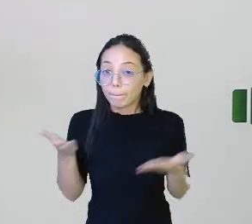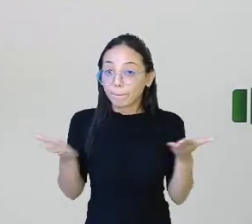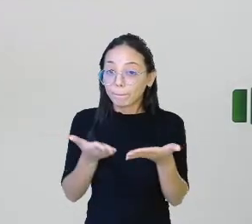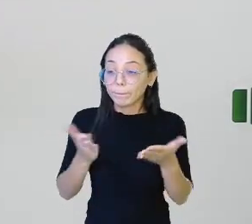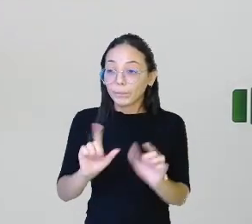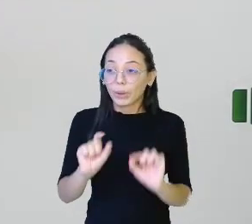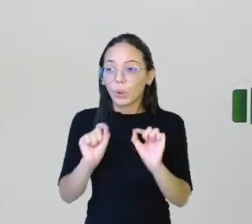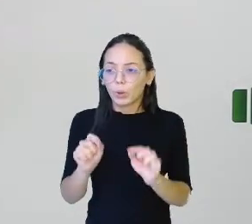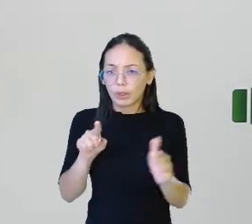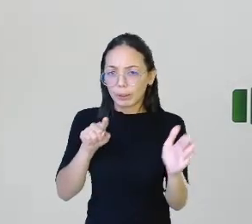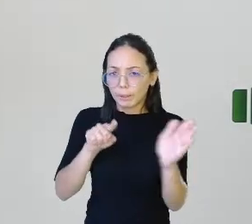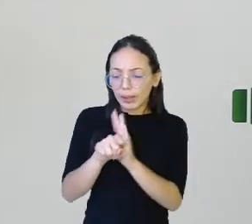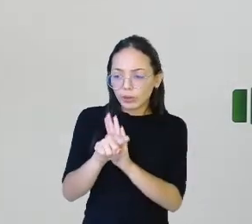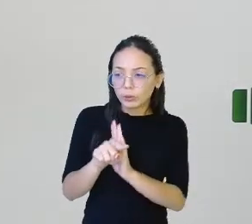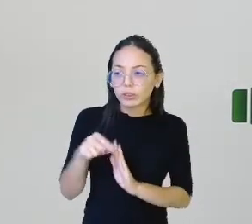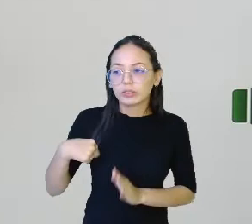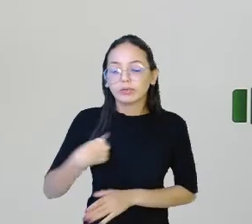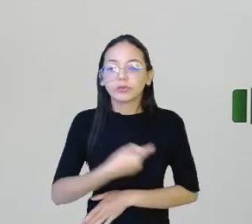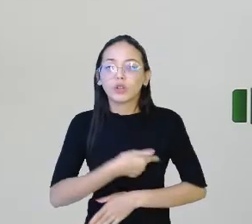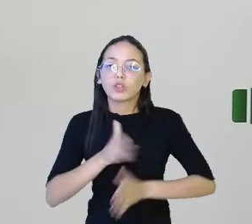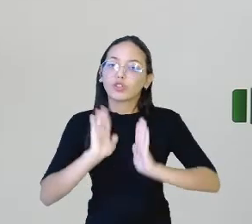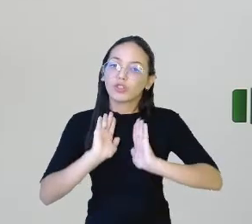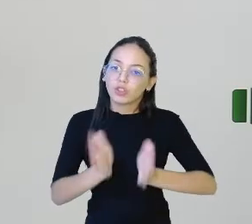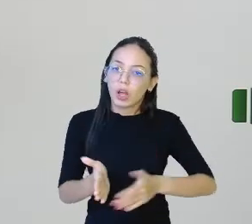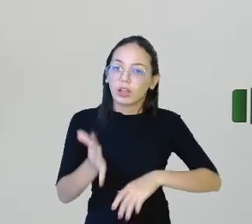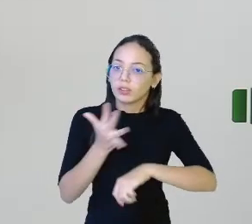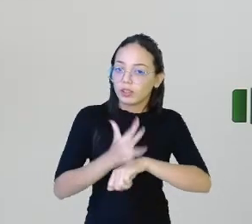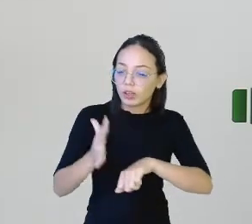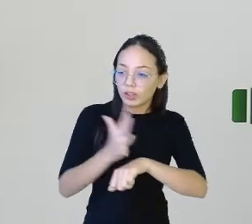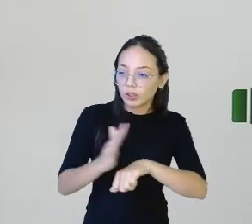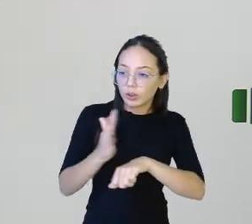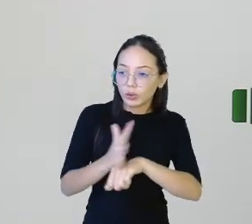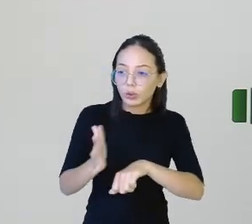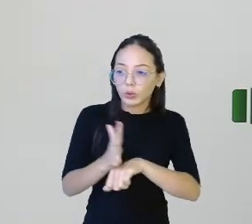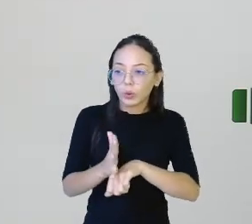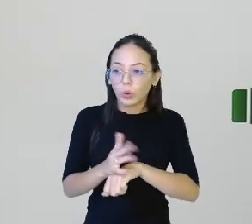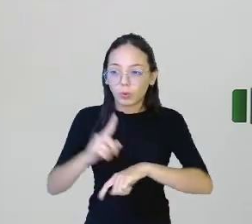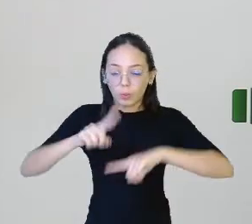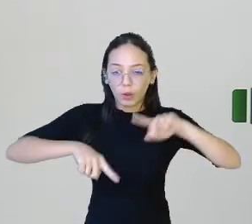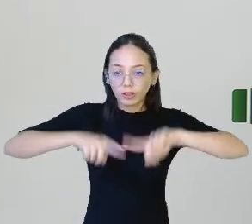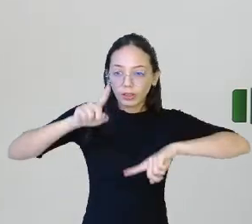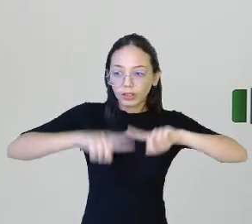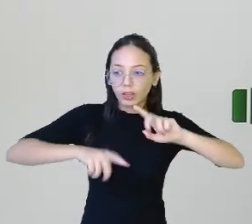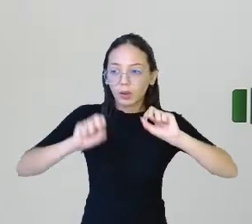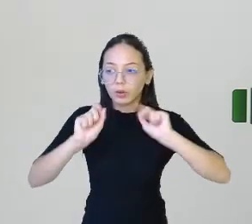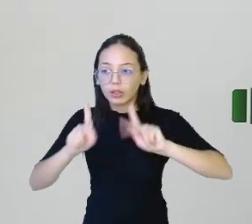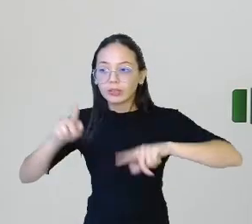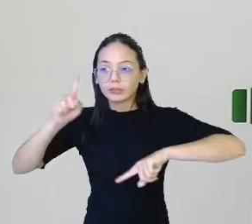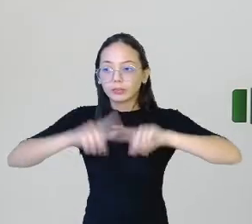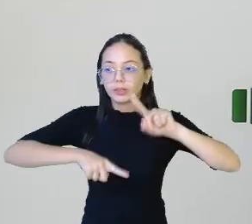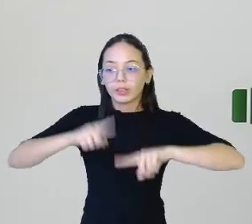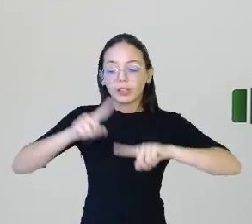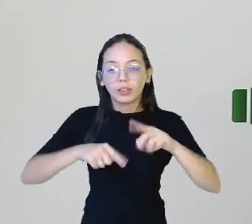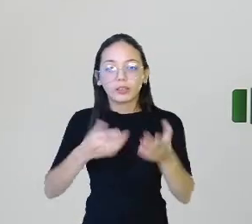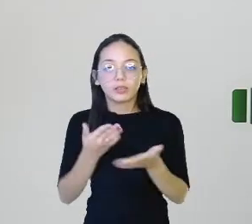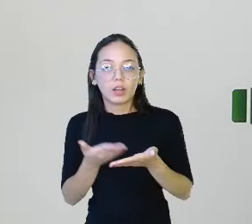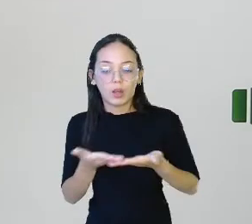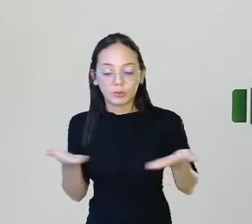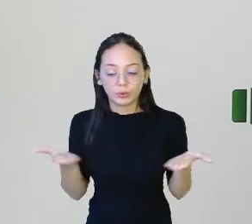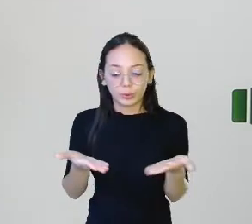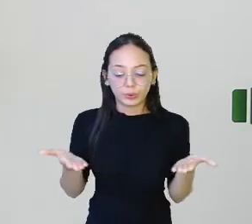uma perguntinha. A gente já treinou um pouco, certo? Com o nosso material, né? Com o material da nossa aula de